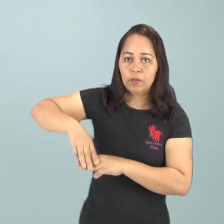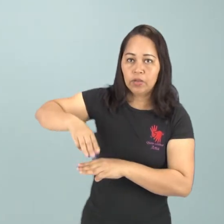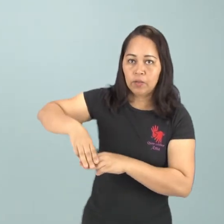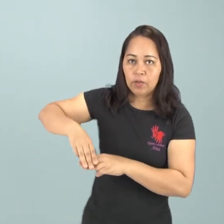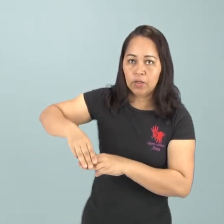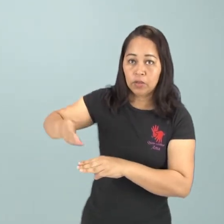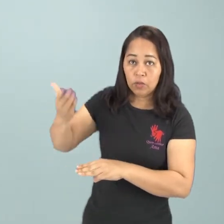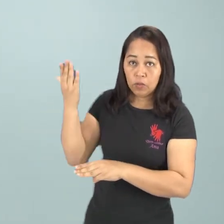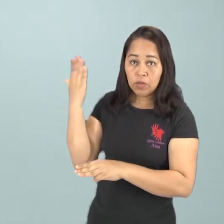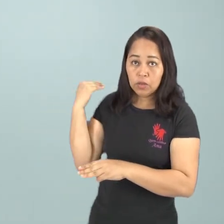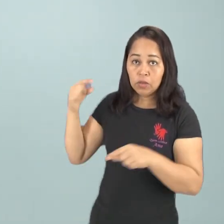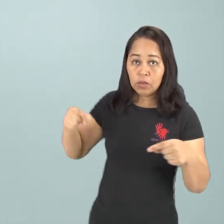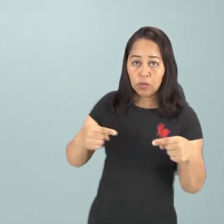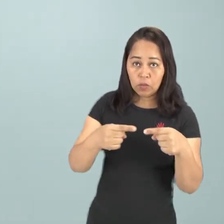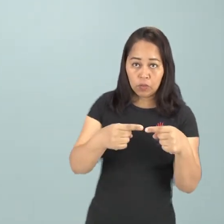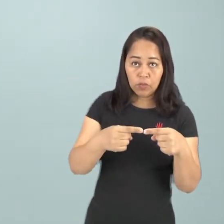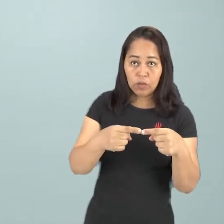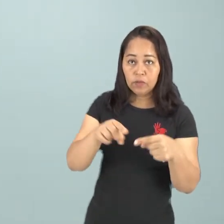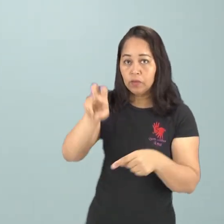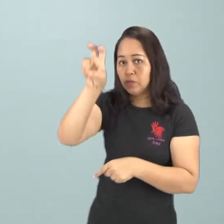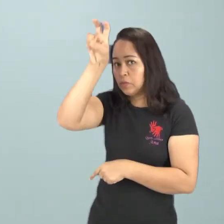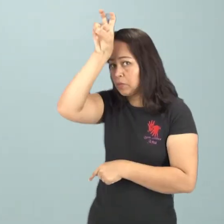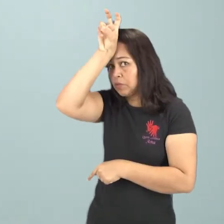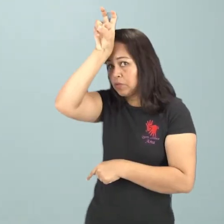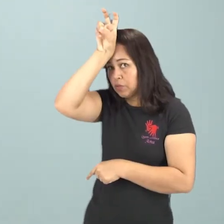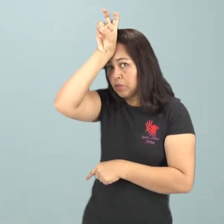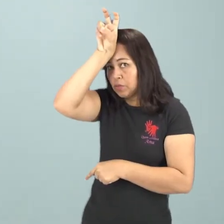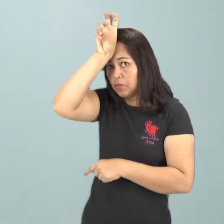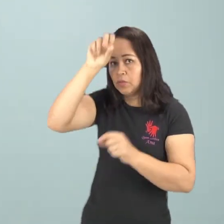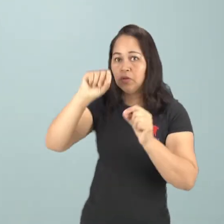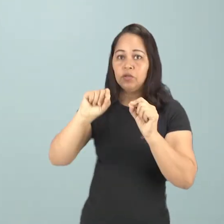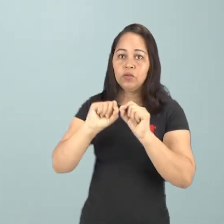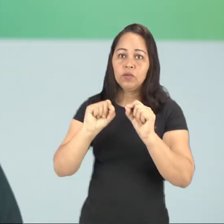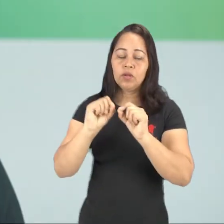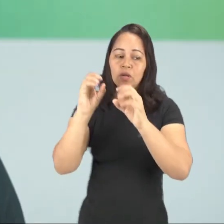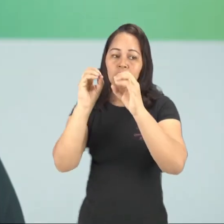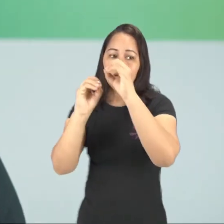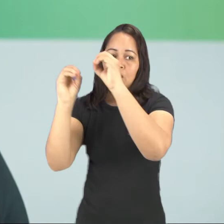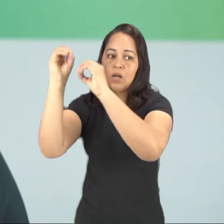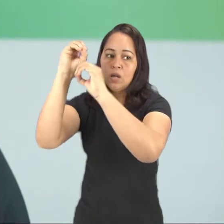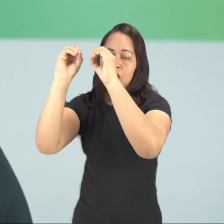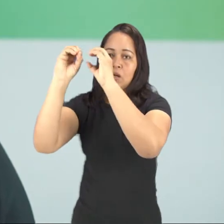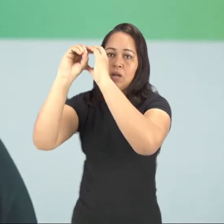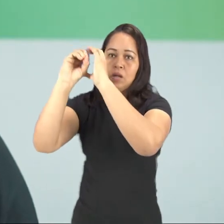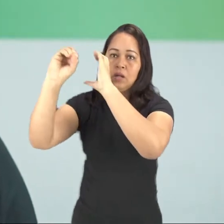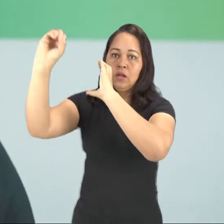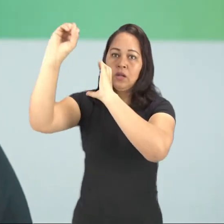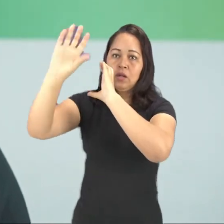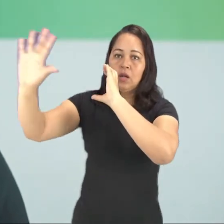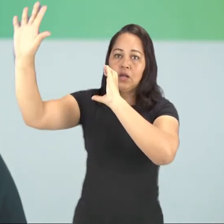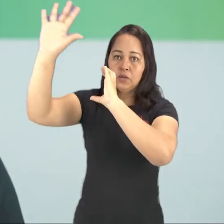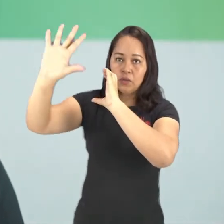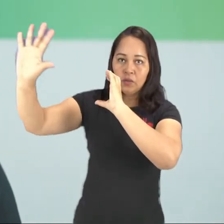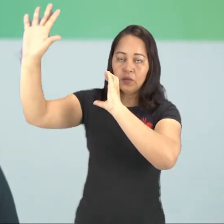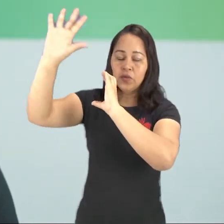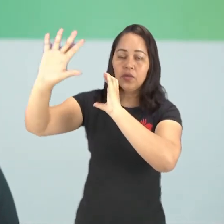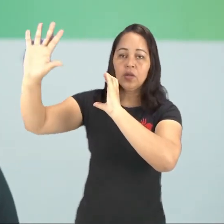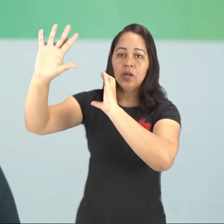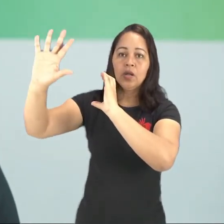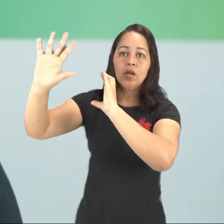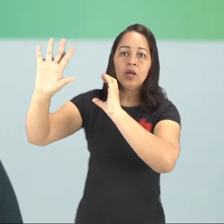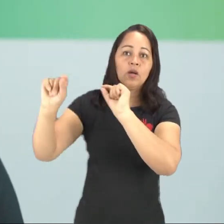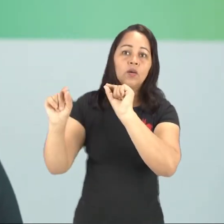época no Egito era a astronomia, principalmente, né? Através